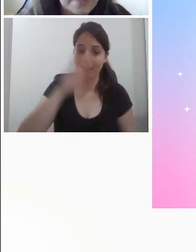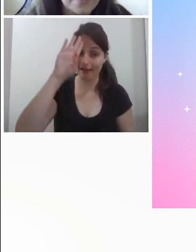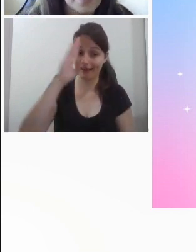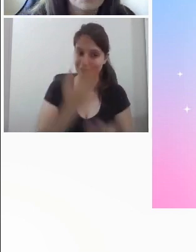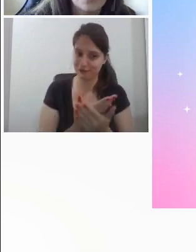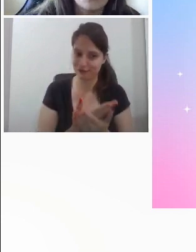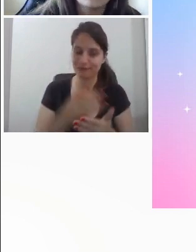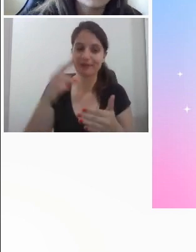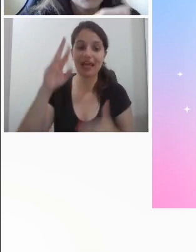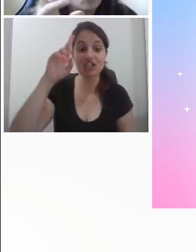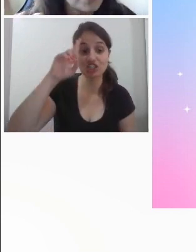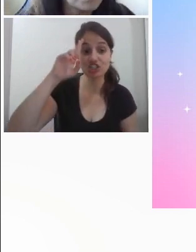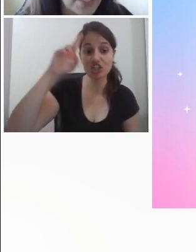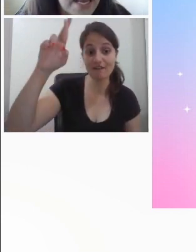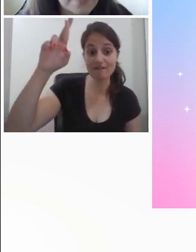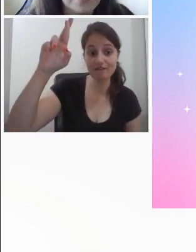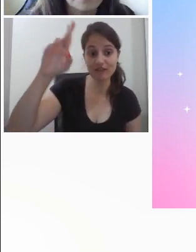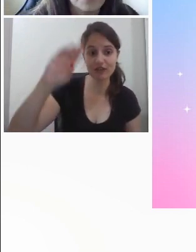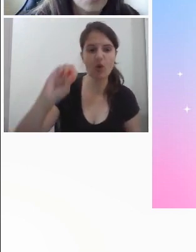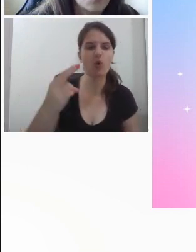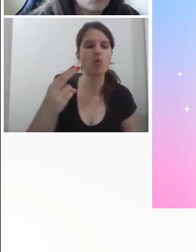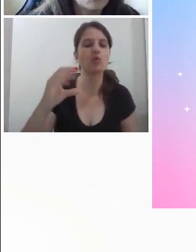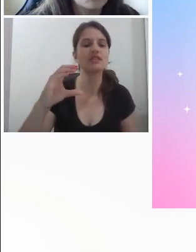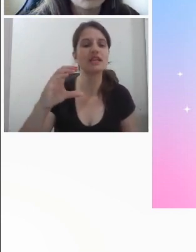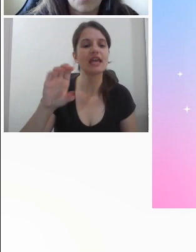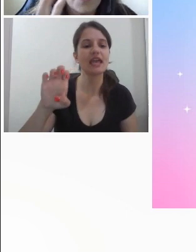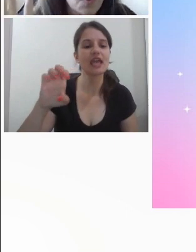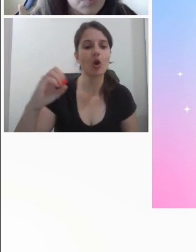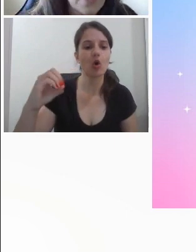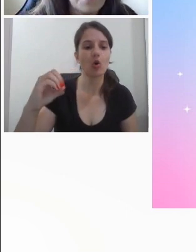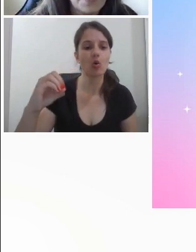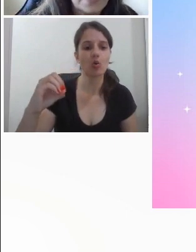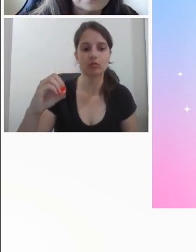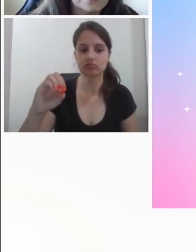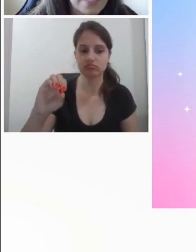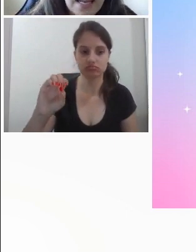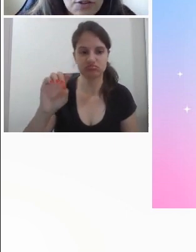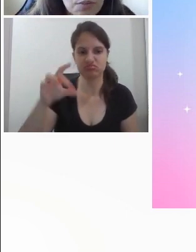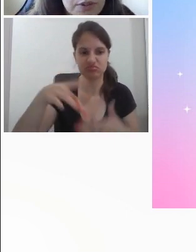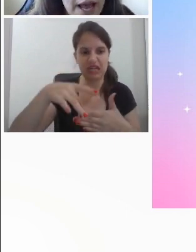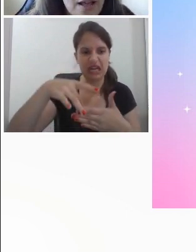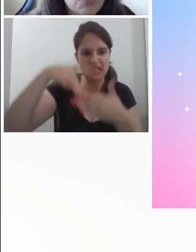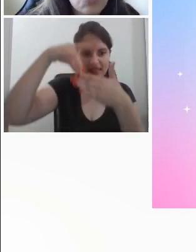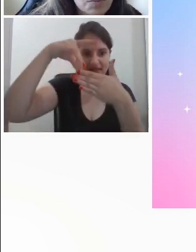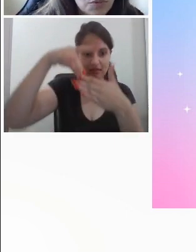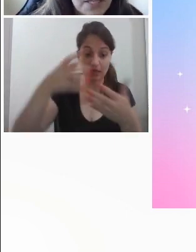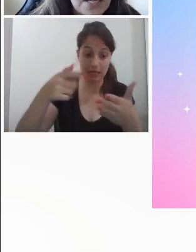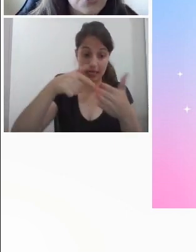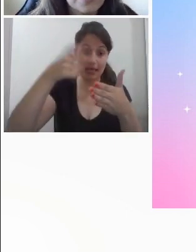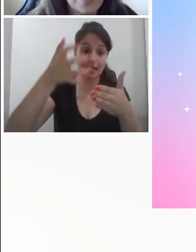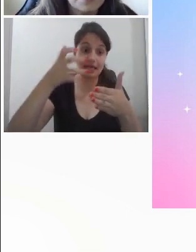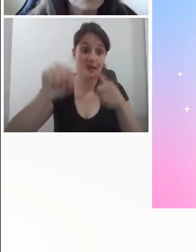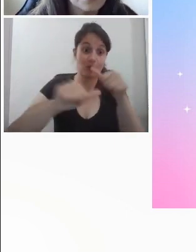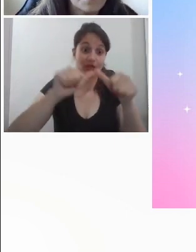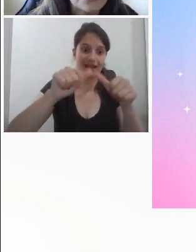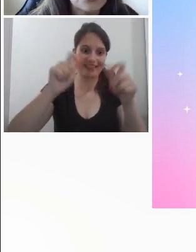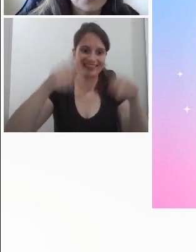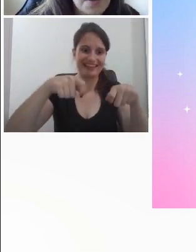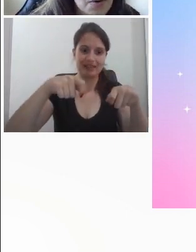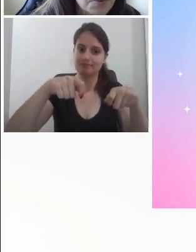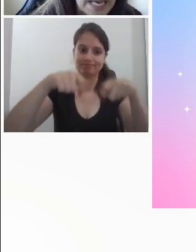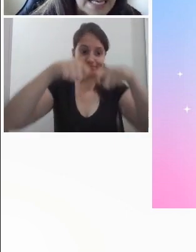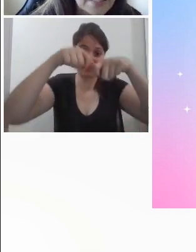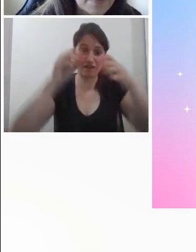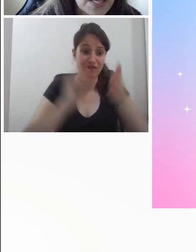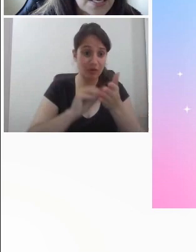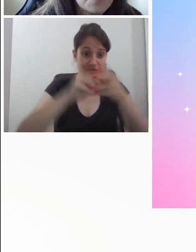da empresa o CEO da empresa ou o top um da empresa que querendo mudar tudo muda e a gente sabe que isso na prática